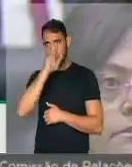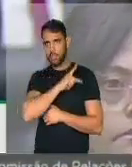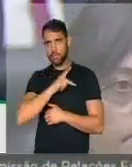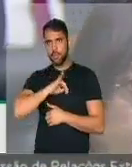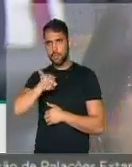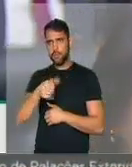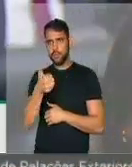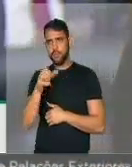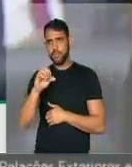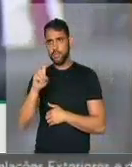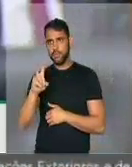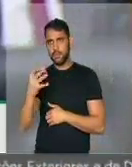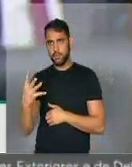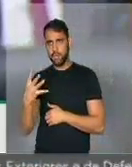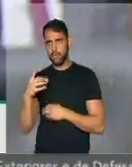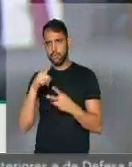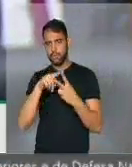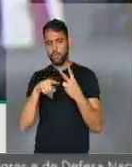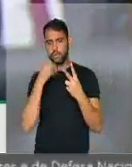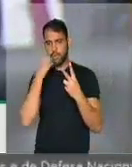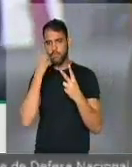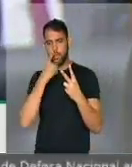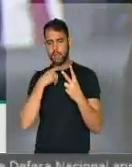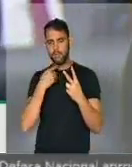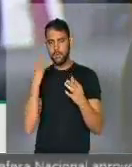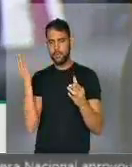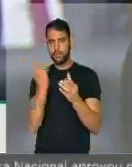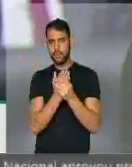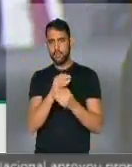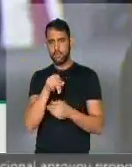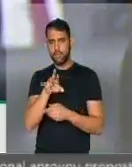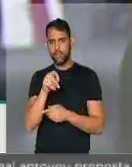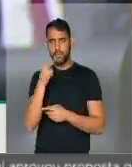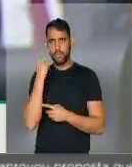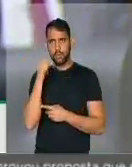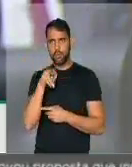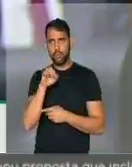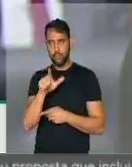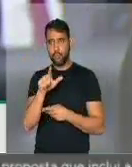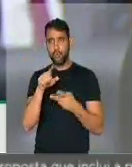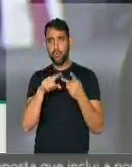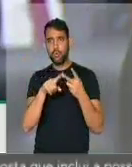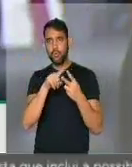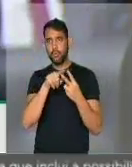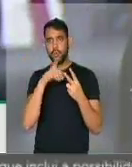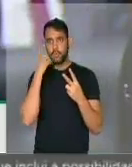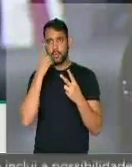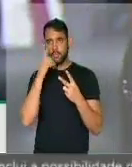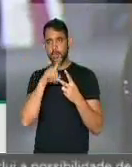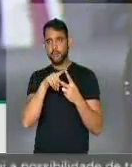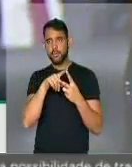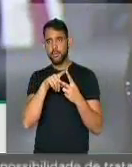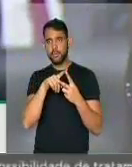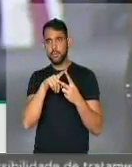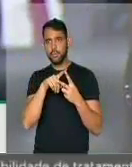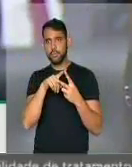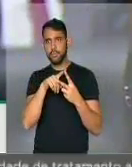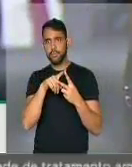em junho de 54, 2 deputados foram denunciados por crime comum. Foram os deputados